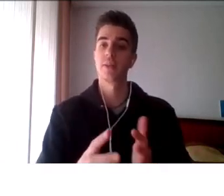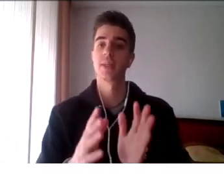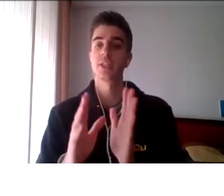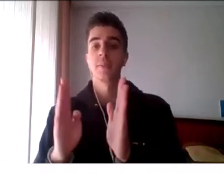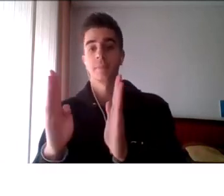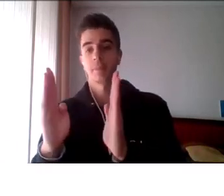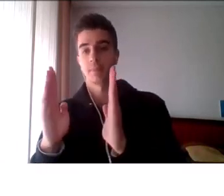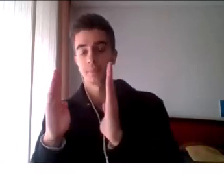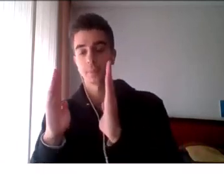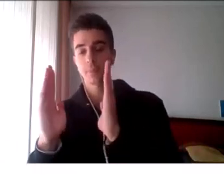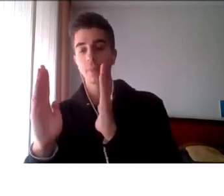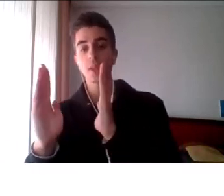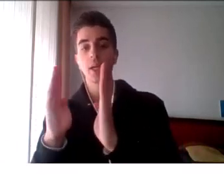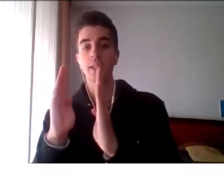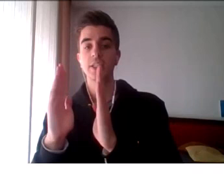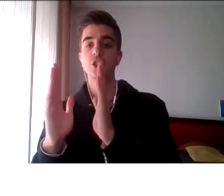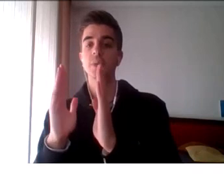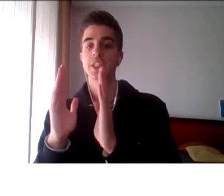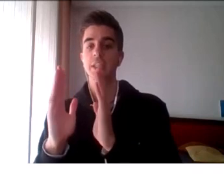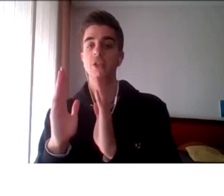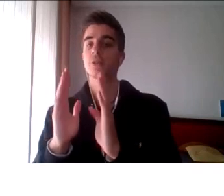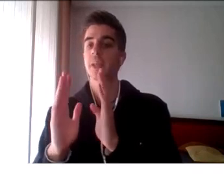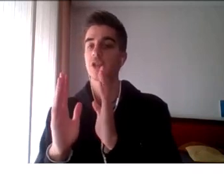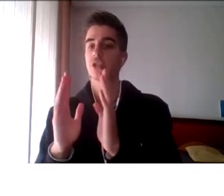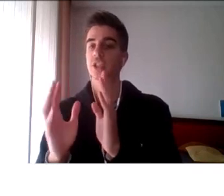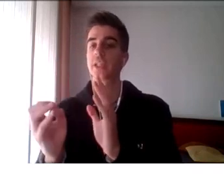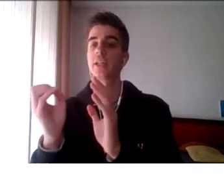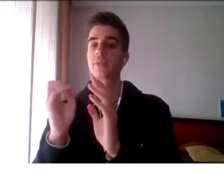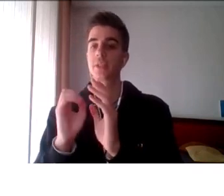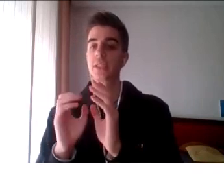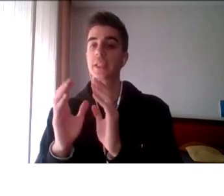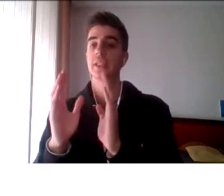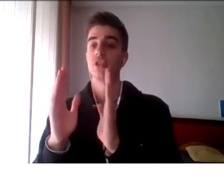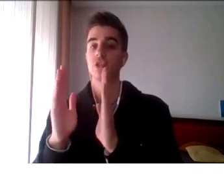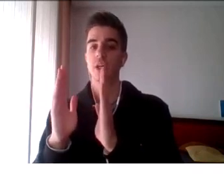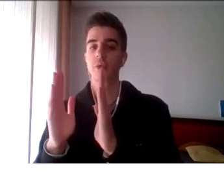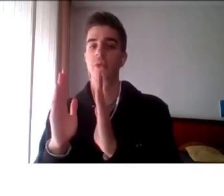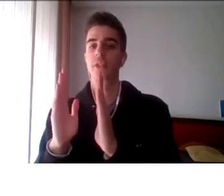resto da vida, mas existe uma janela que os médicos conseguem